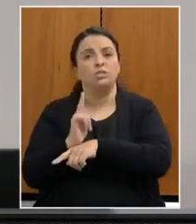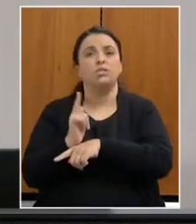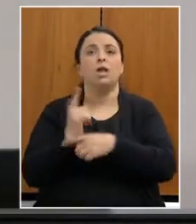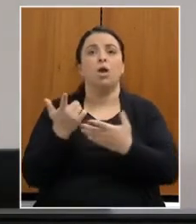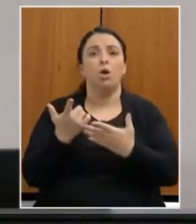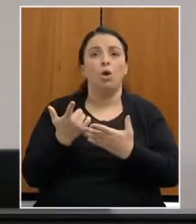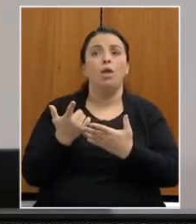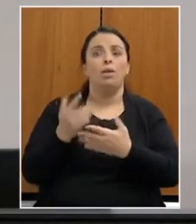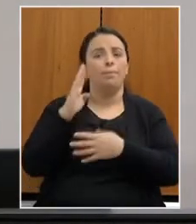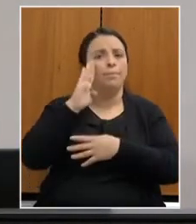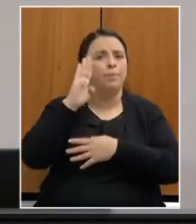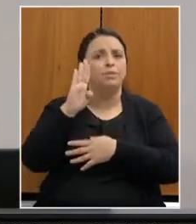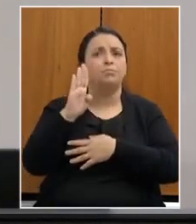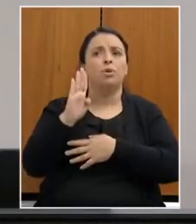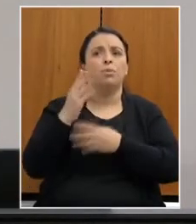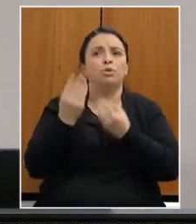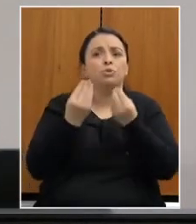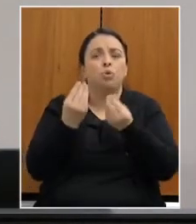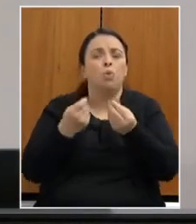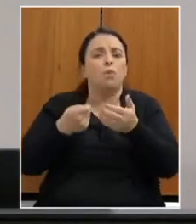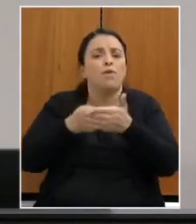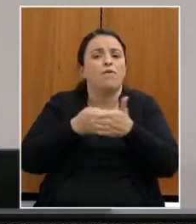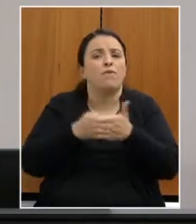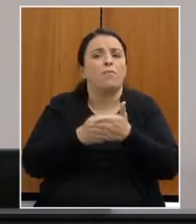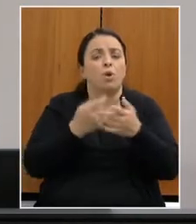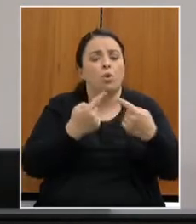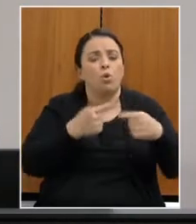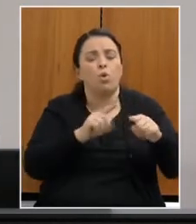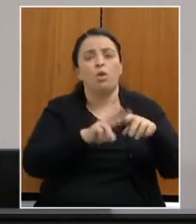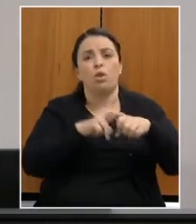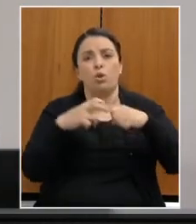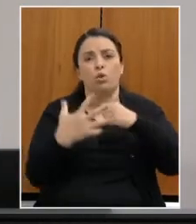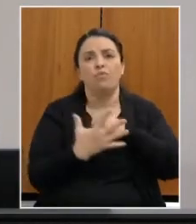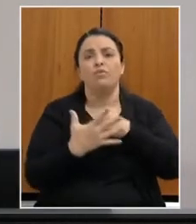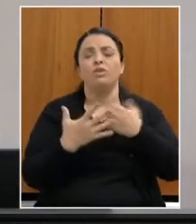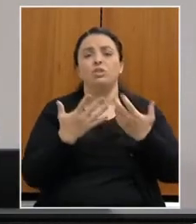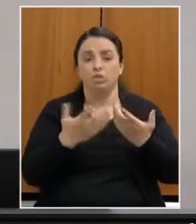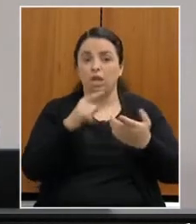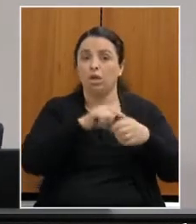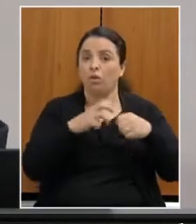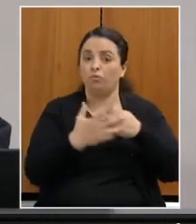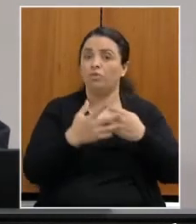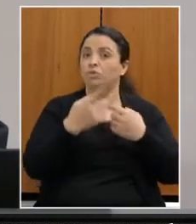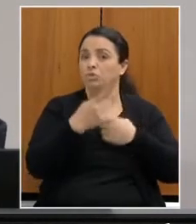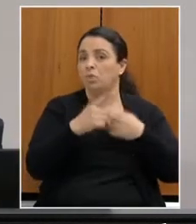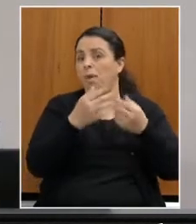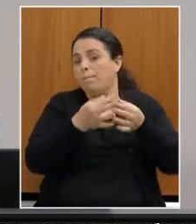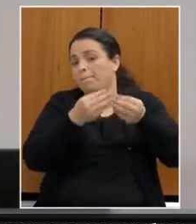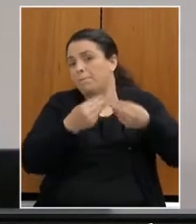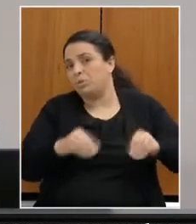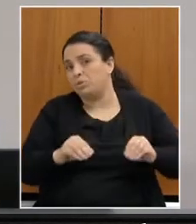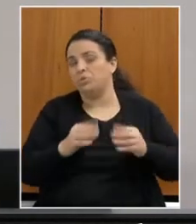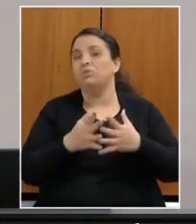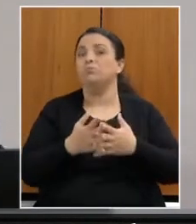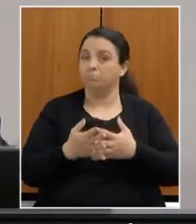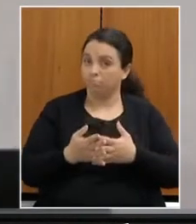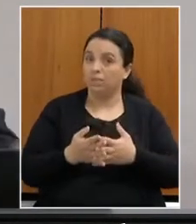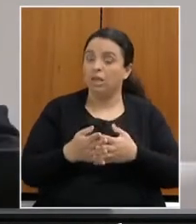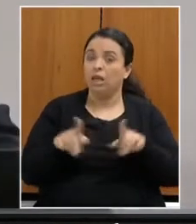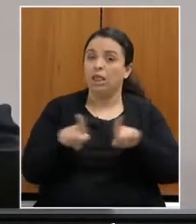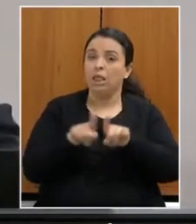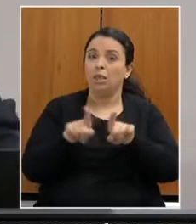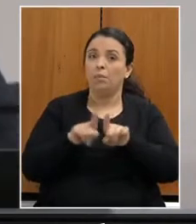enfrentamento da pandemia COVID e seus impactos, bem como sobre o planejamento para a retomada das